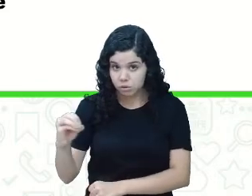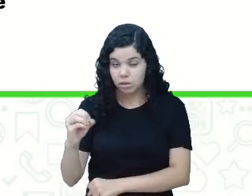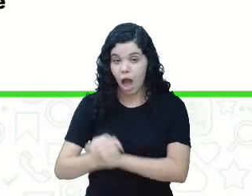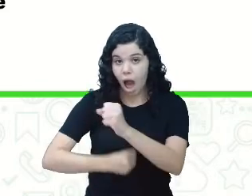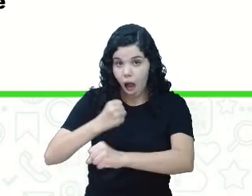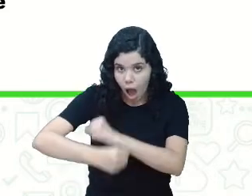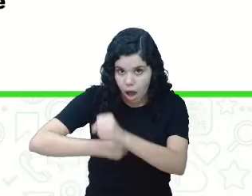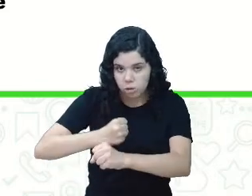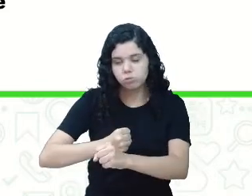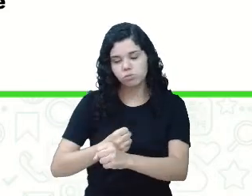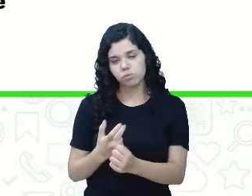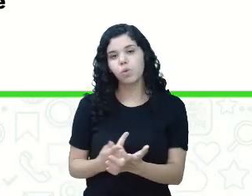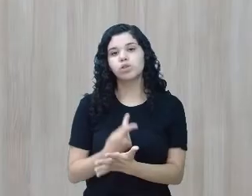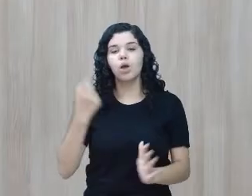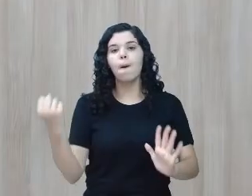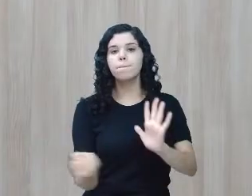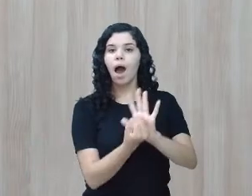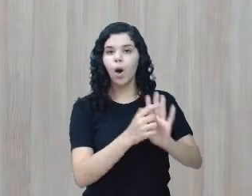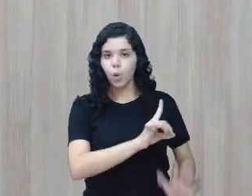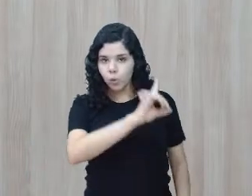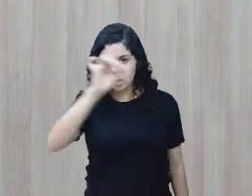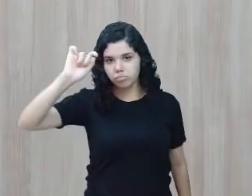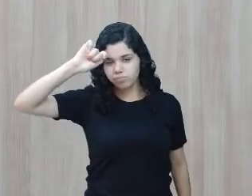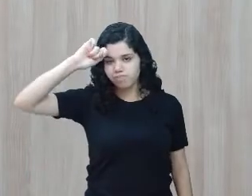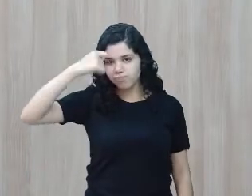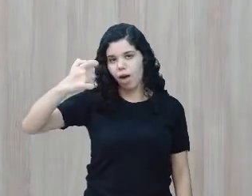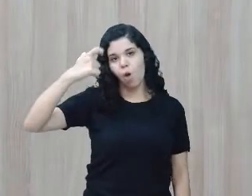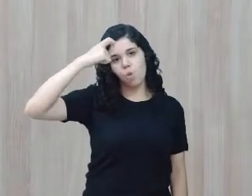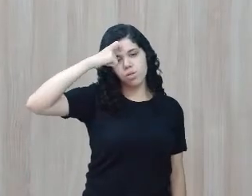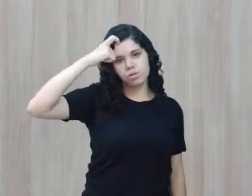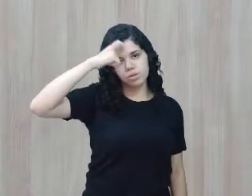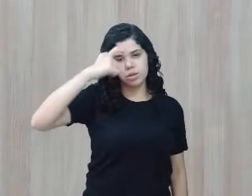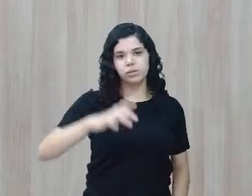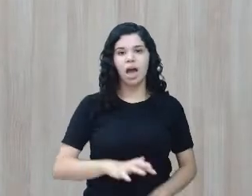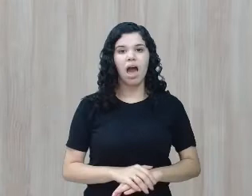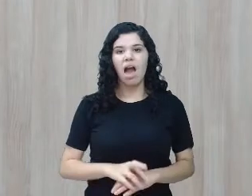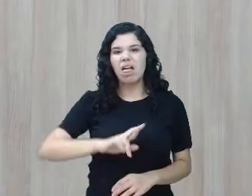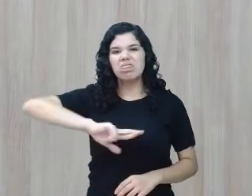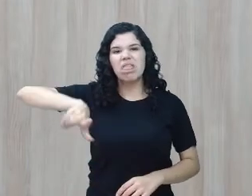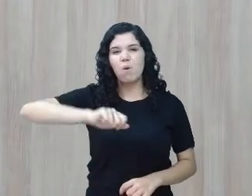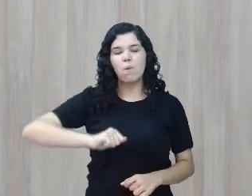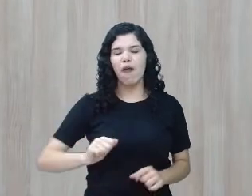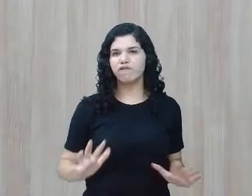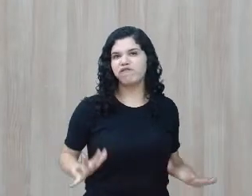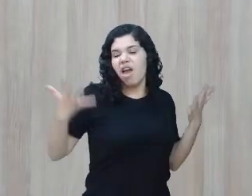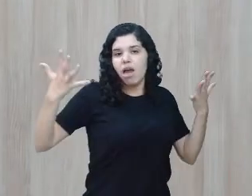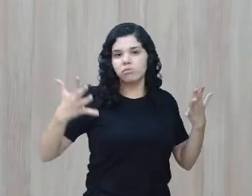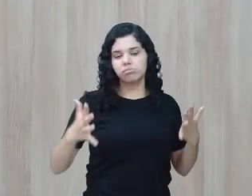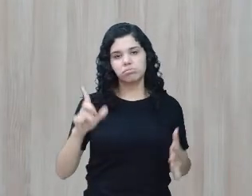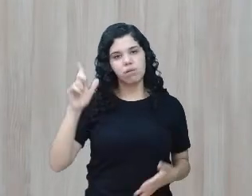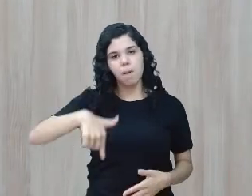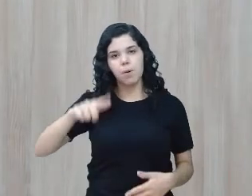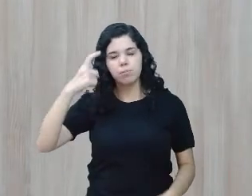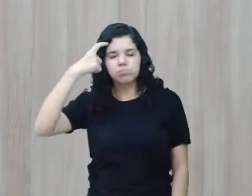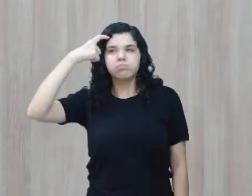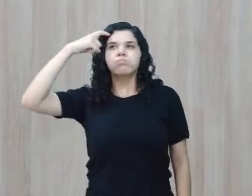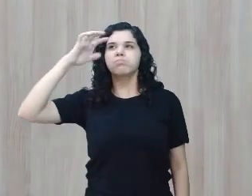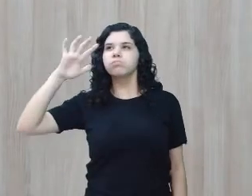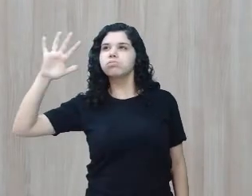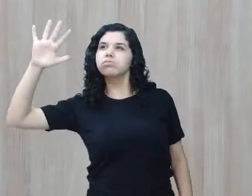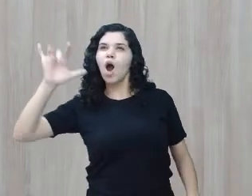da Consciência Negra. Um dia de luta, não é um dia da gente comemorar, soltar balões, não. É um dia de luta, um dia